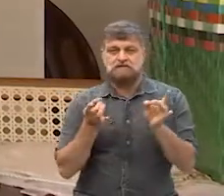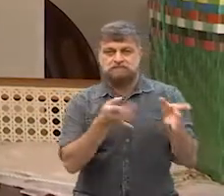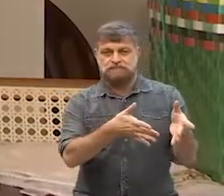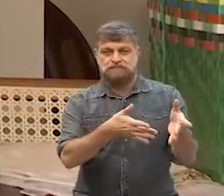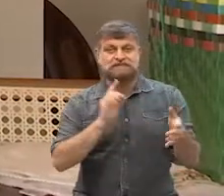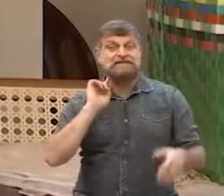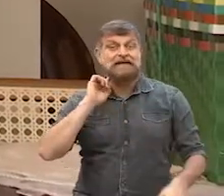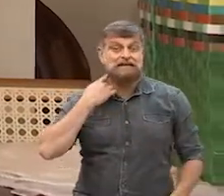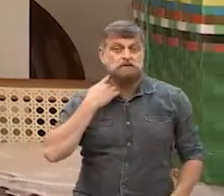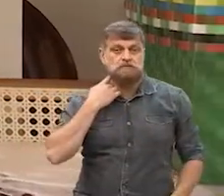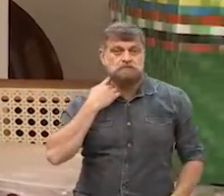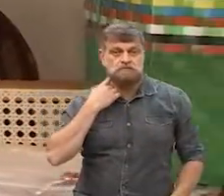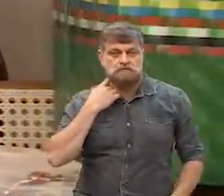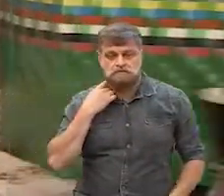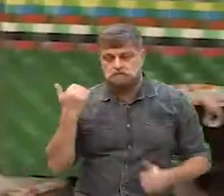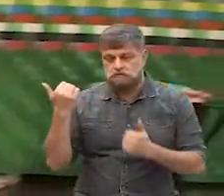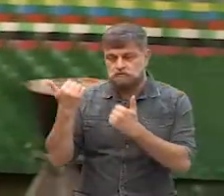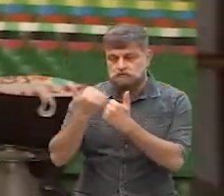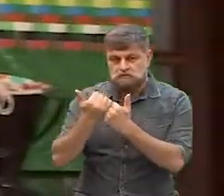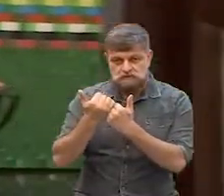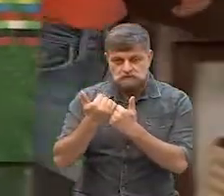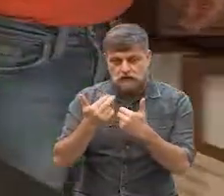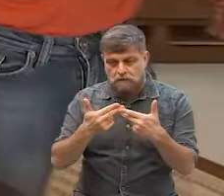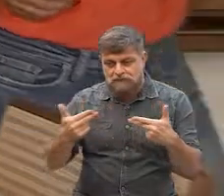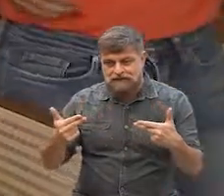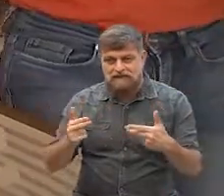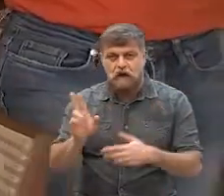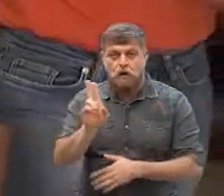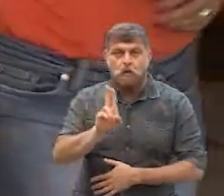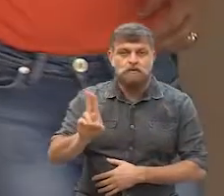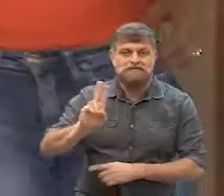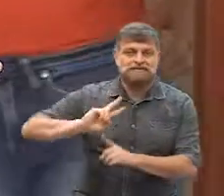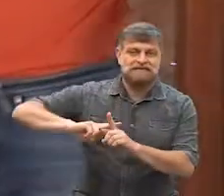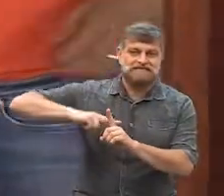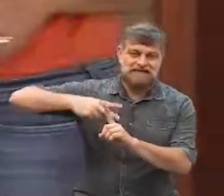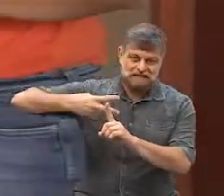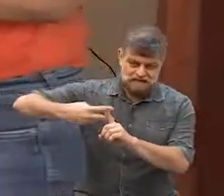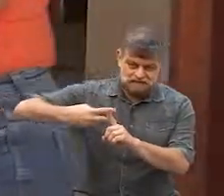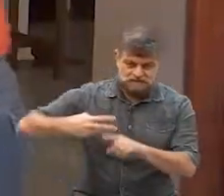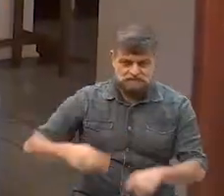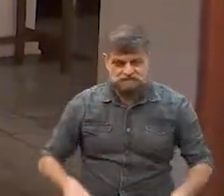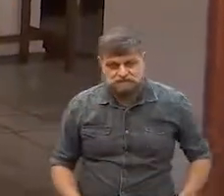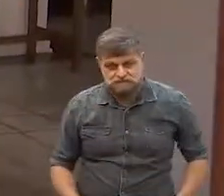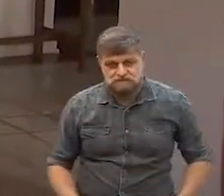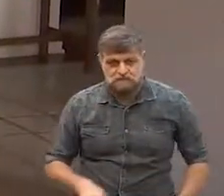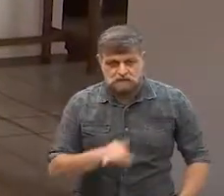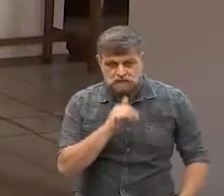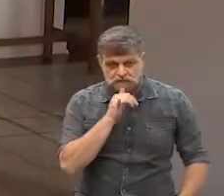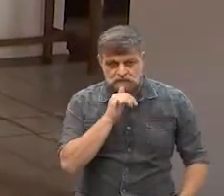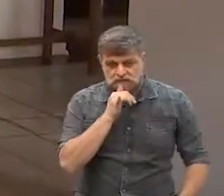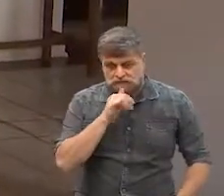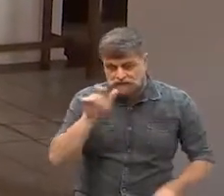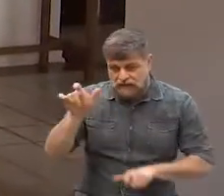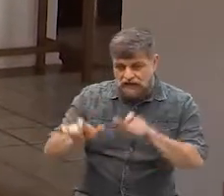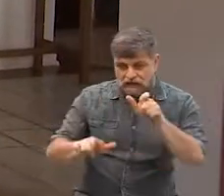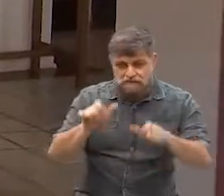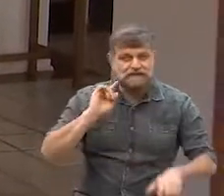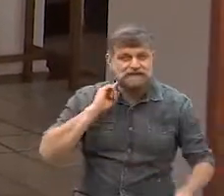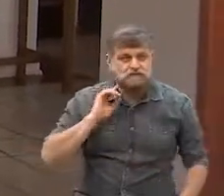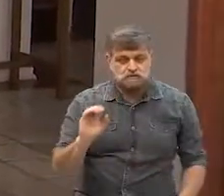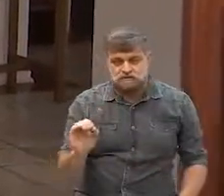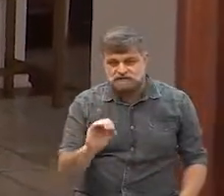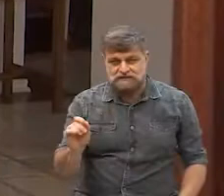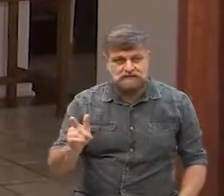viravam lixos por coisas que são reutilizáveis. Por exemplo, as pessoas lixo zero andam